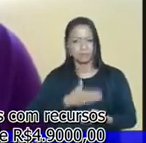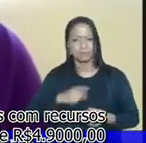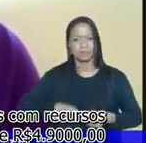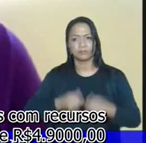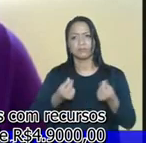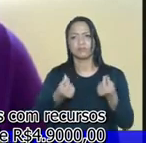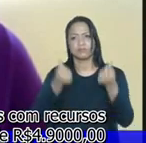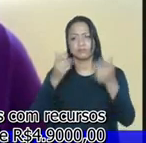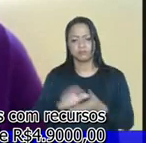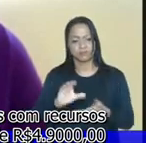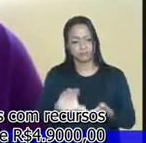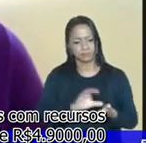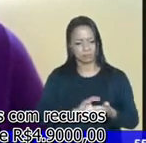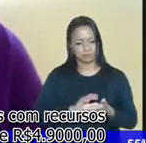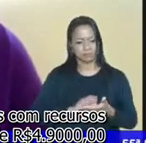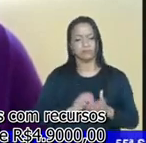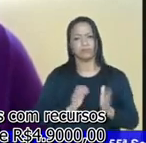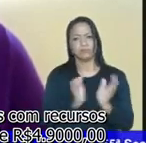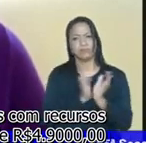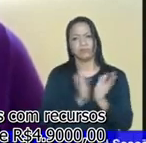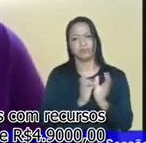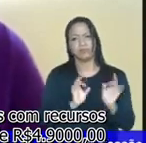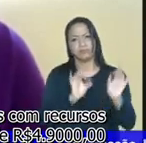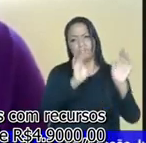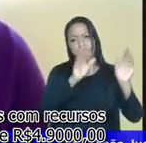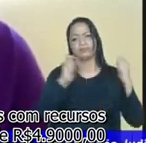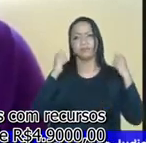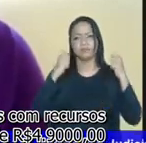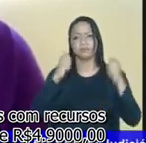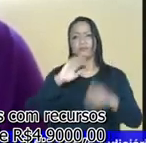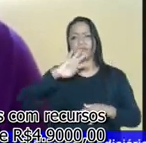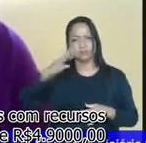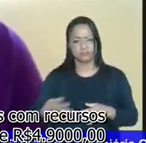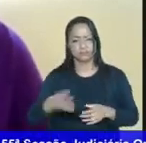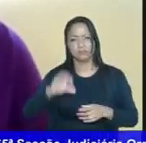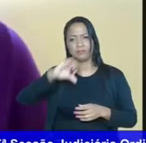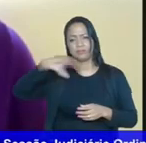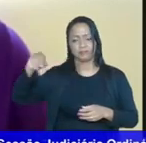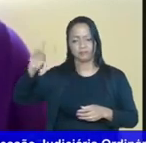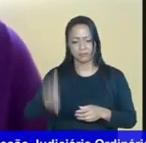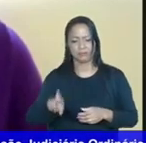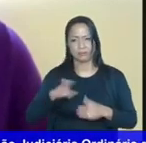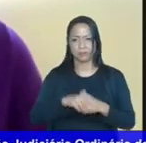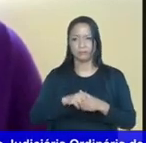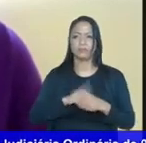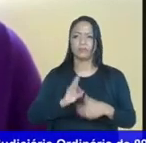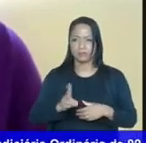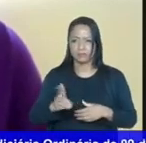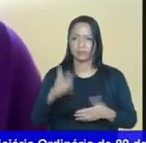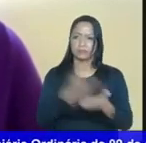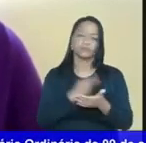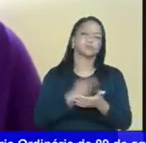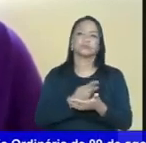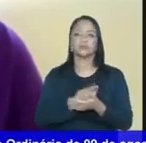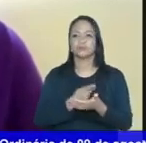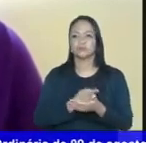custeadas com recursos do Fundo Especial de Financiamento de Campanha, no valor de R$ 4.900. As mesmas